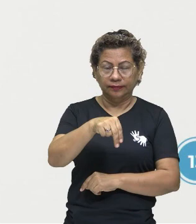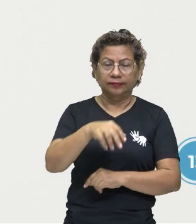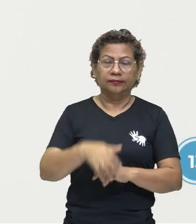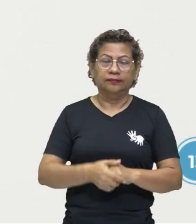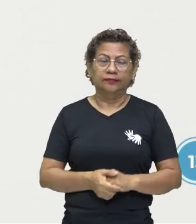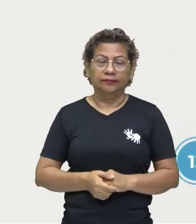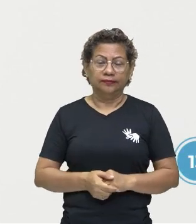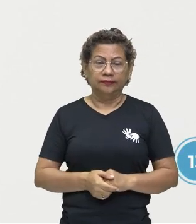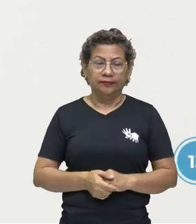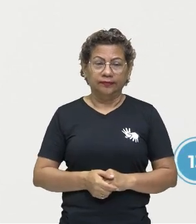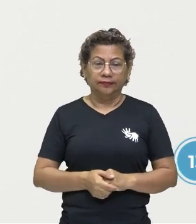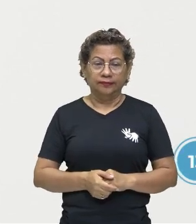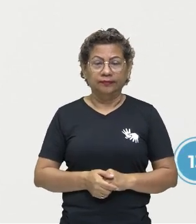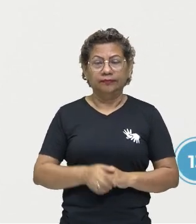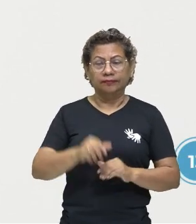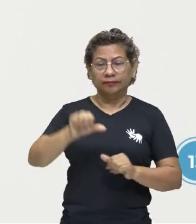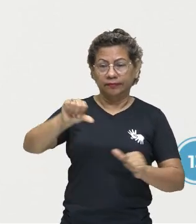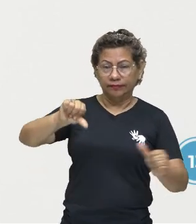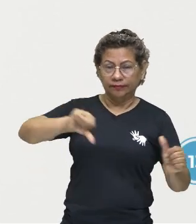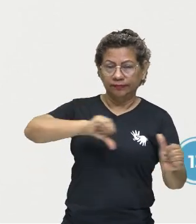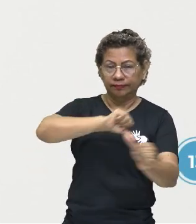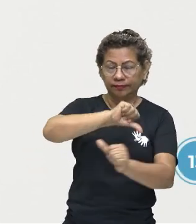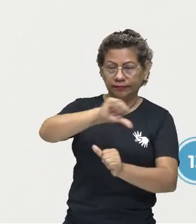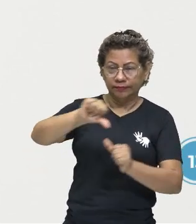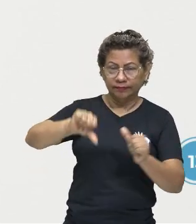Esse n está dividindo, passa multiplicando.